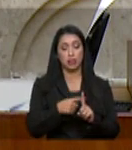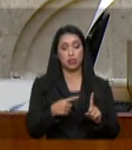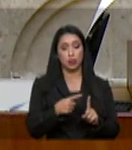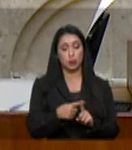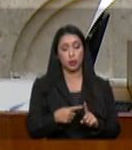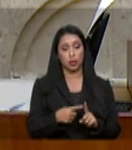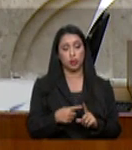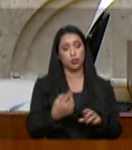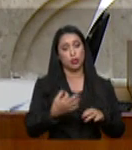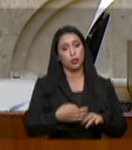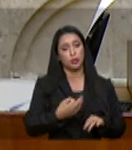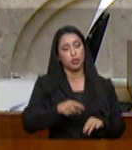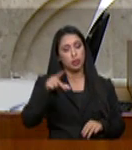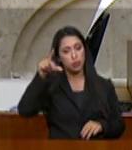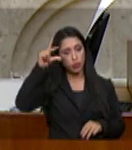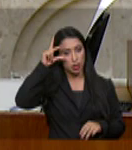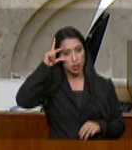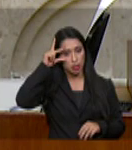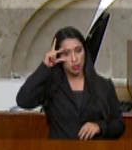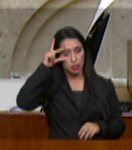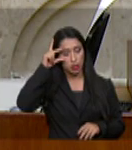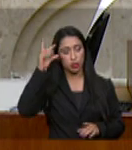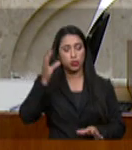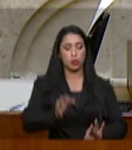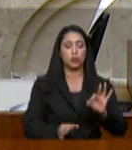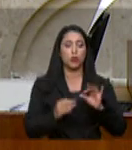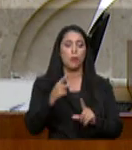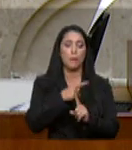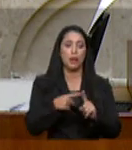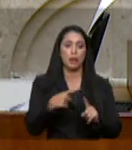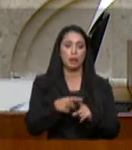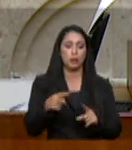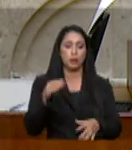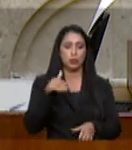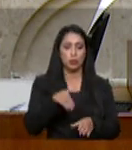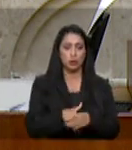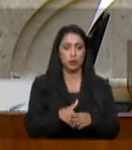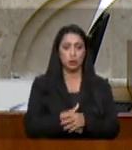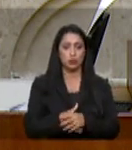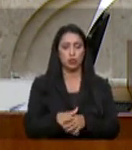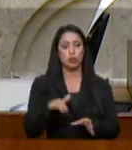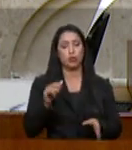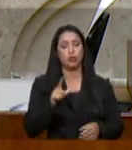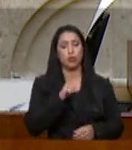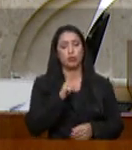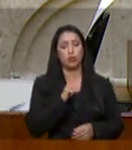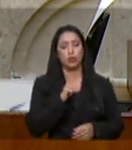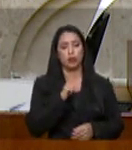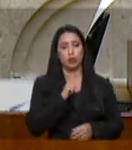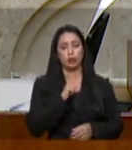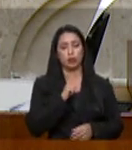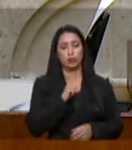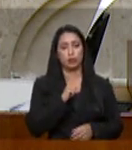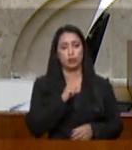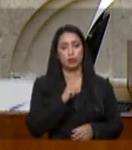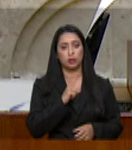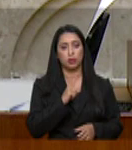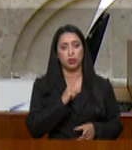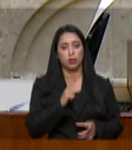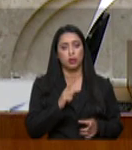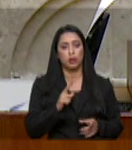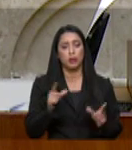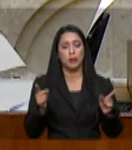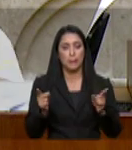o ministro André Mendonça que julgar parcialmente procedente nos termos do seu quatro em menor extensão